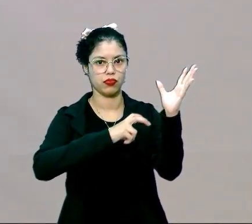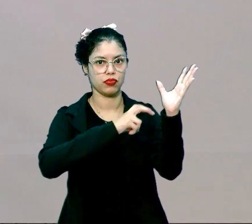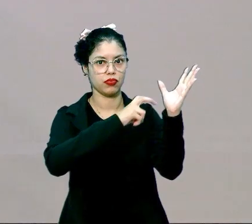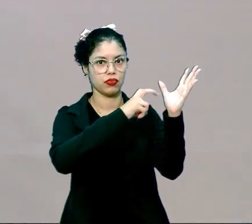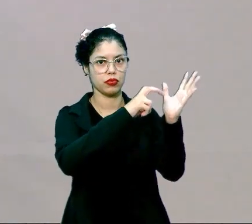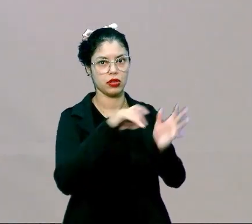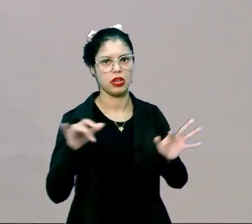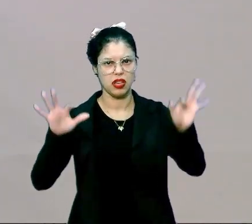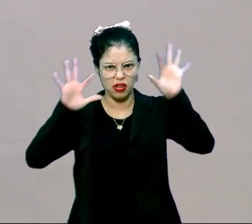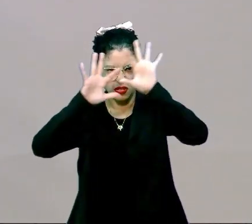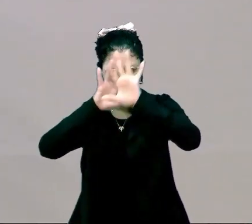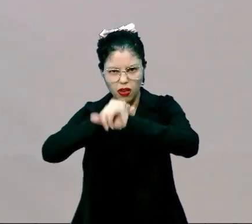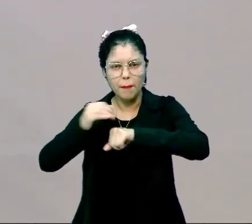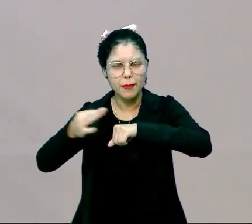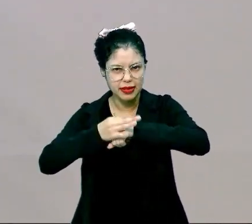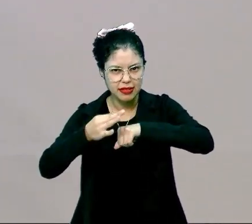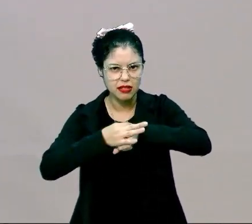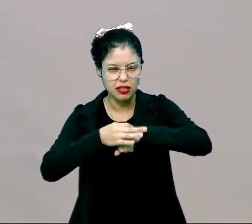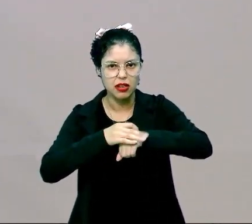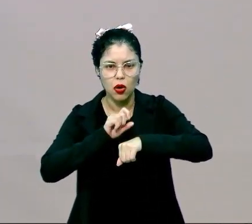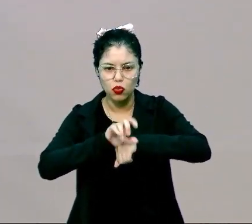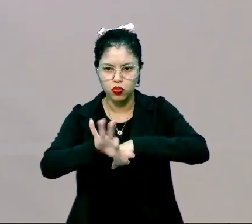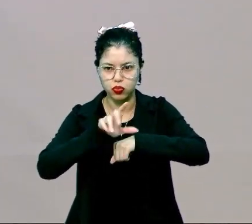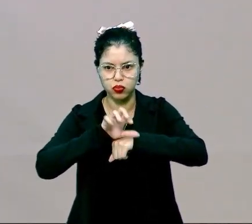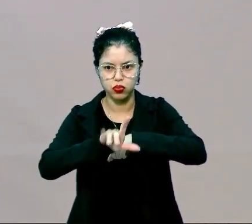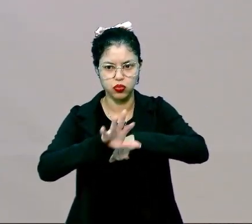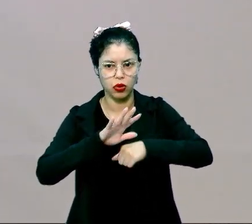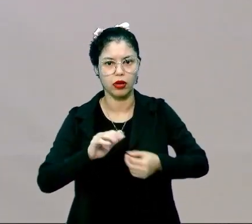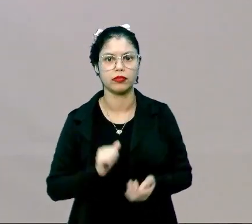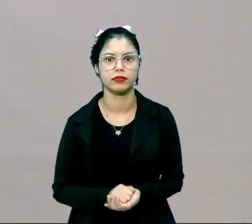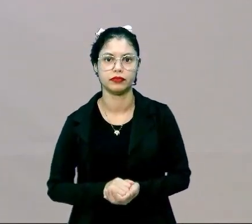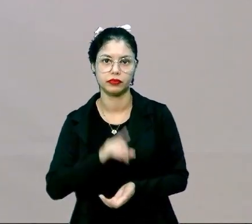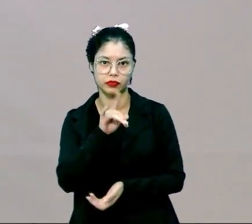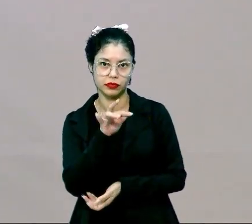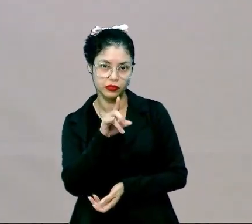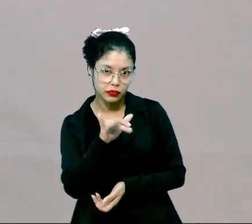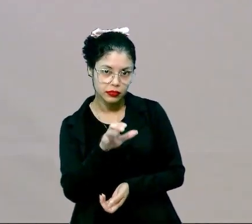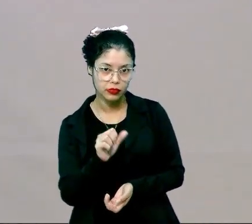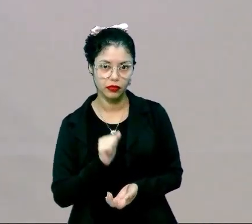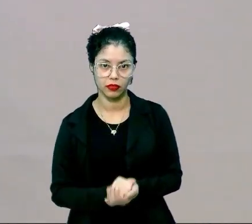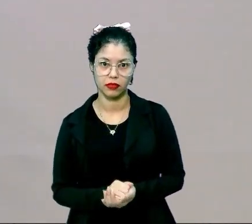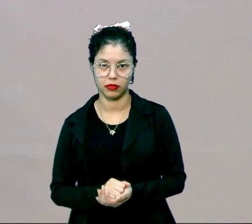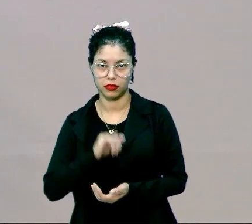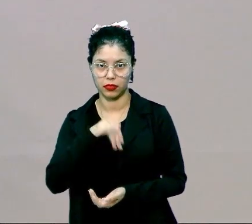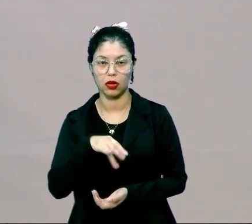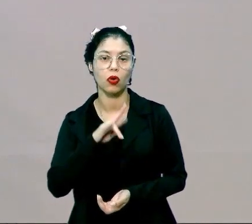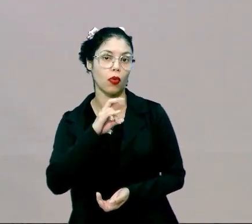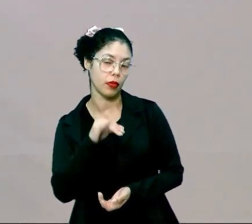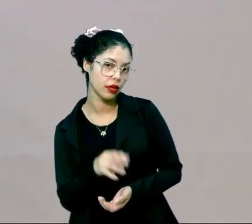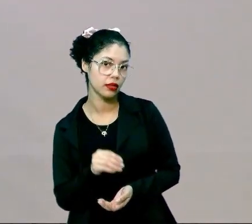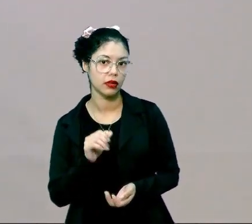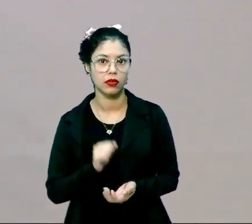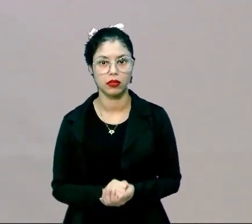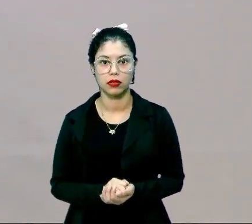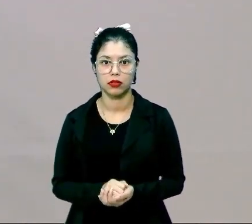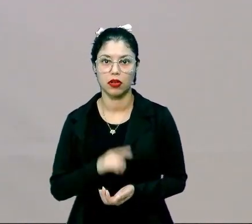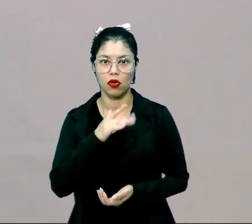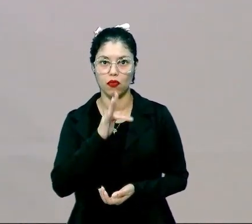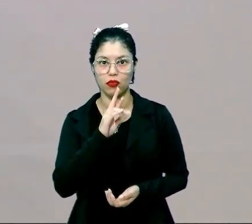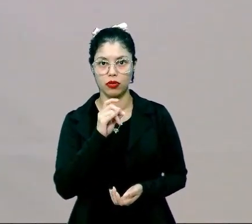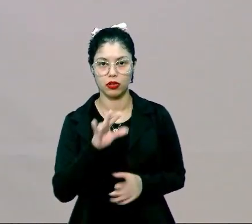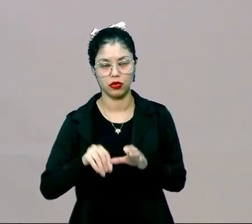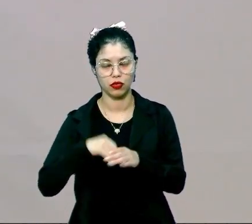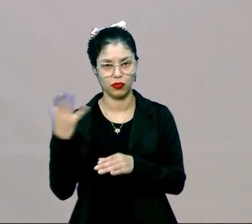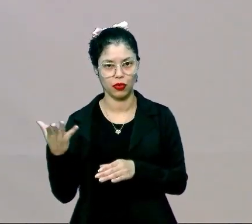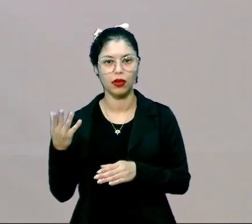fumaça escura, bem densa? Então aquele caminhão está queimando diesel de maneira incompleta, está jogando fuligem para o